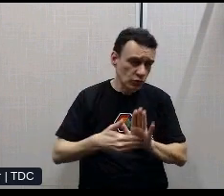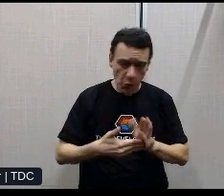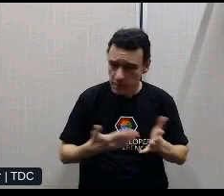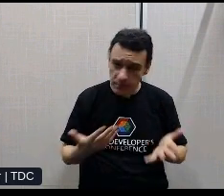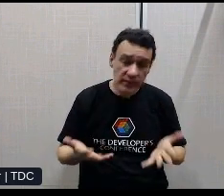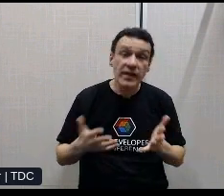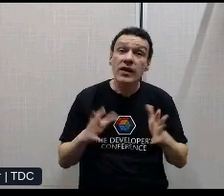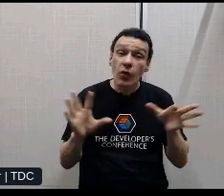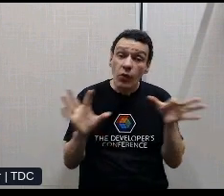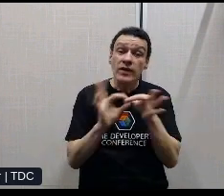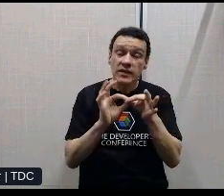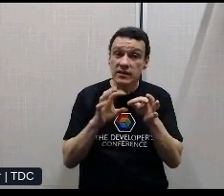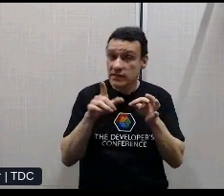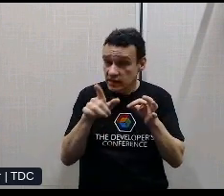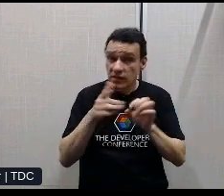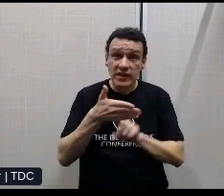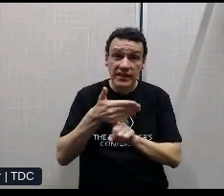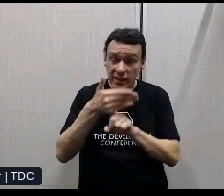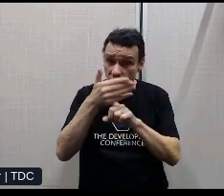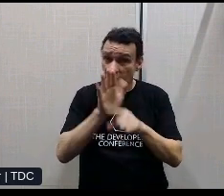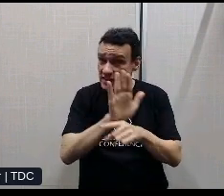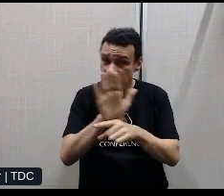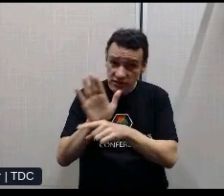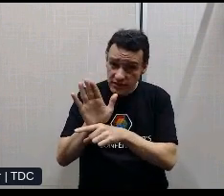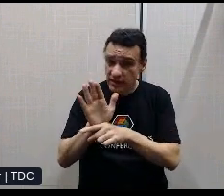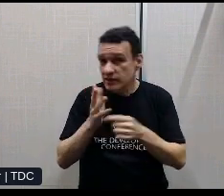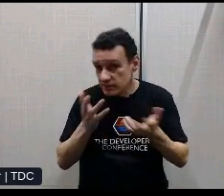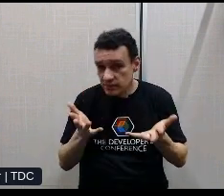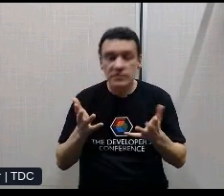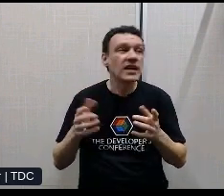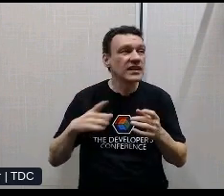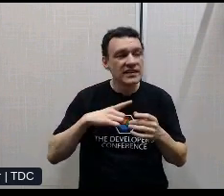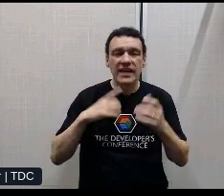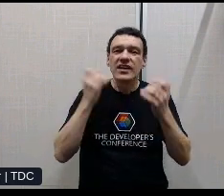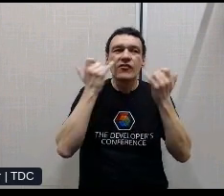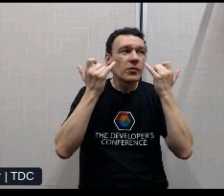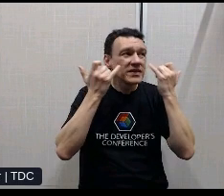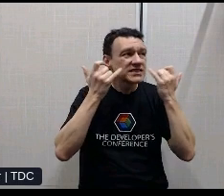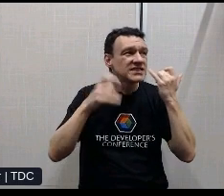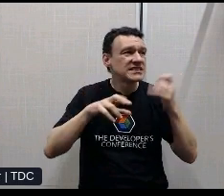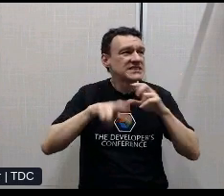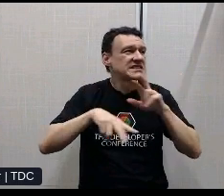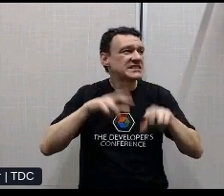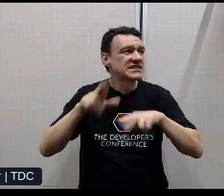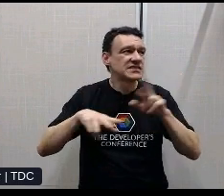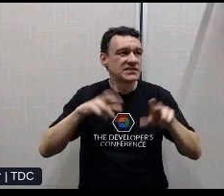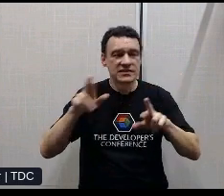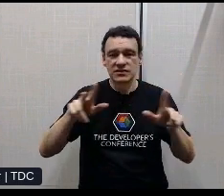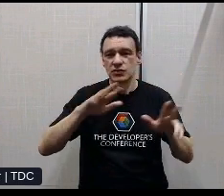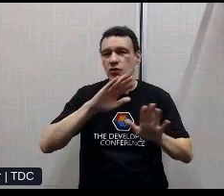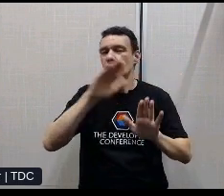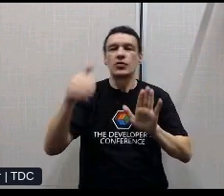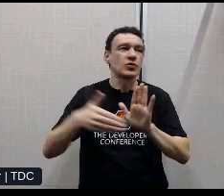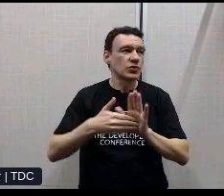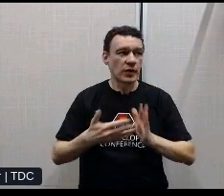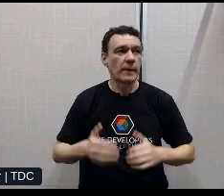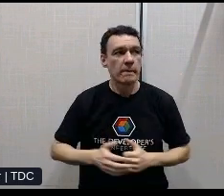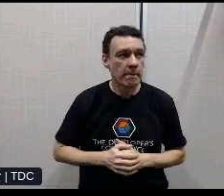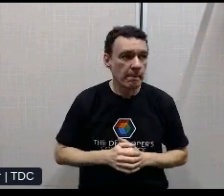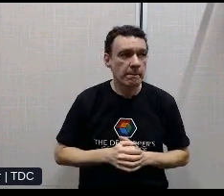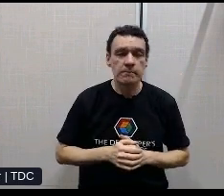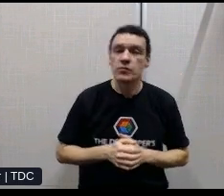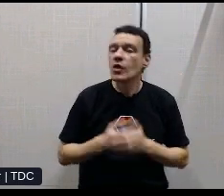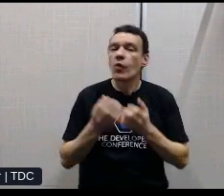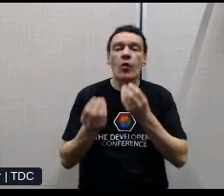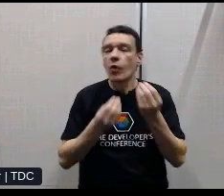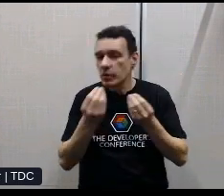assistivas, elas vão ter esse número de informação e depois vai devolver isso para o usuário. De que maneira? Através